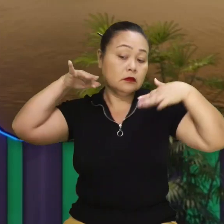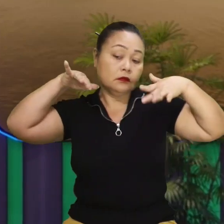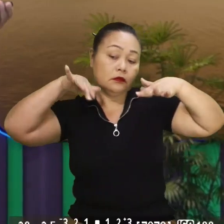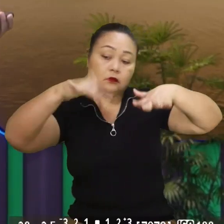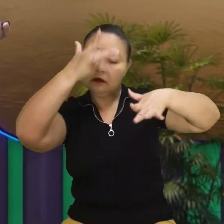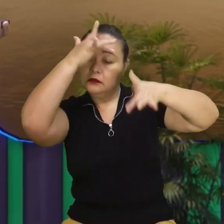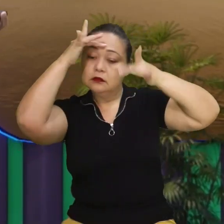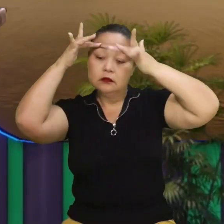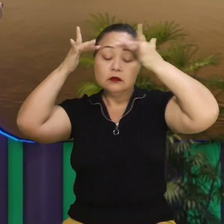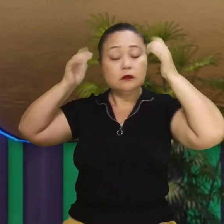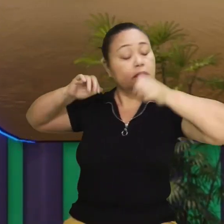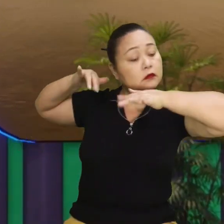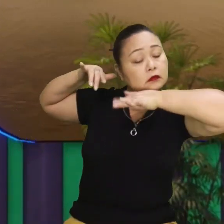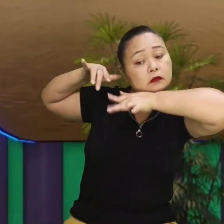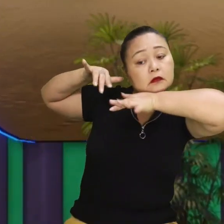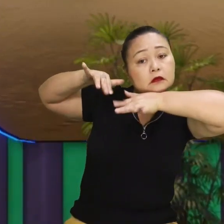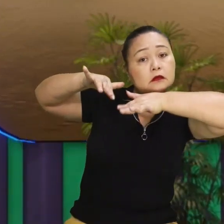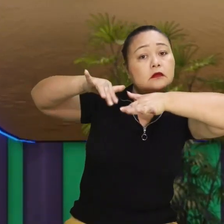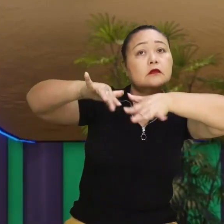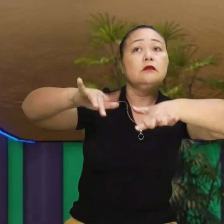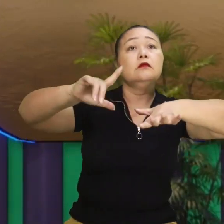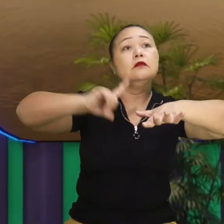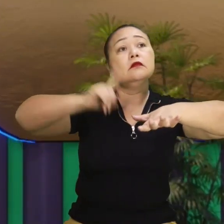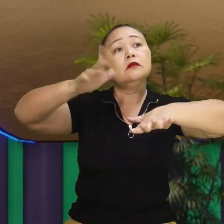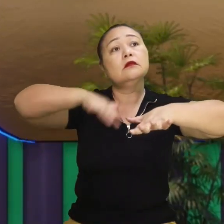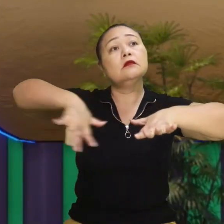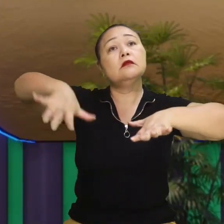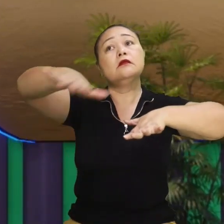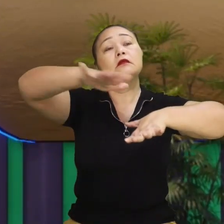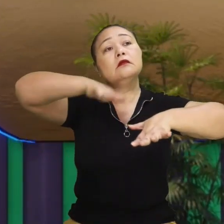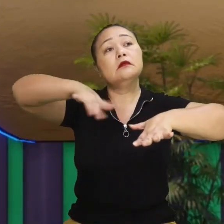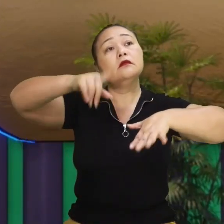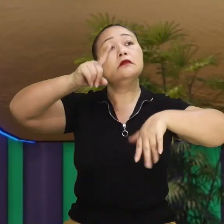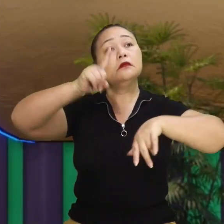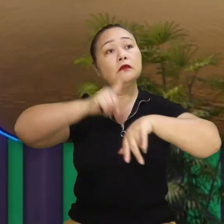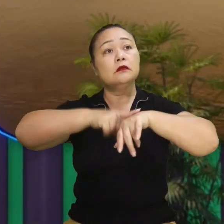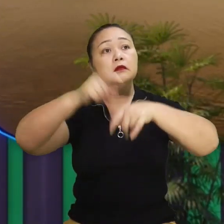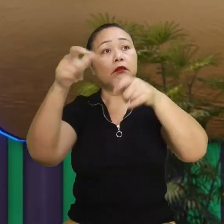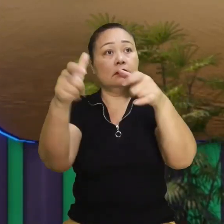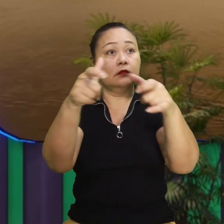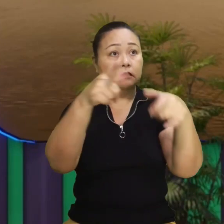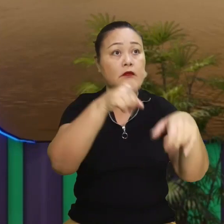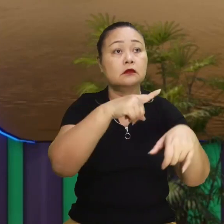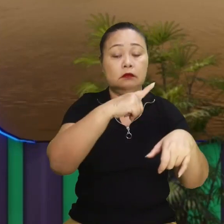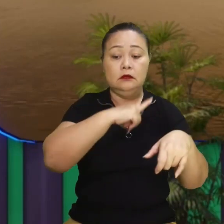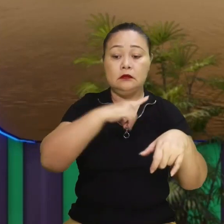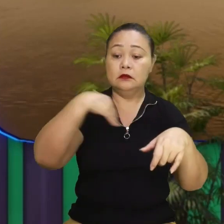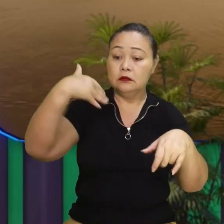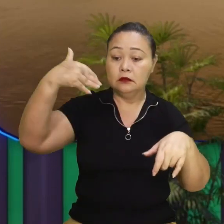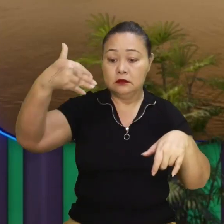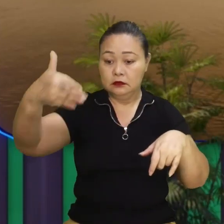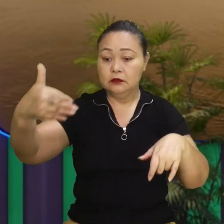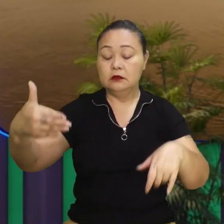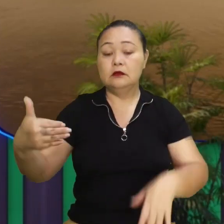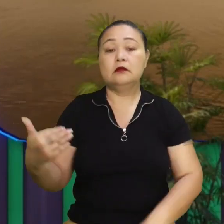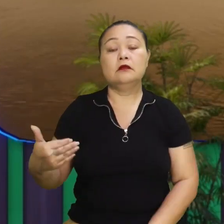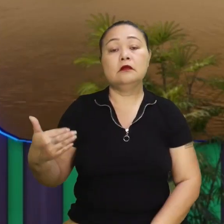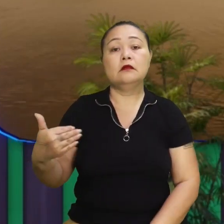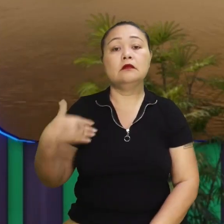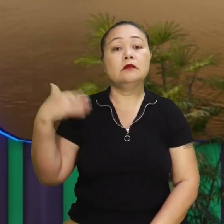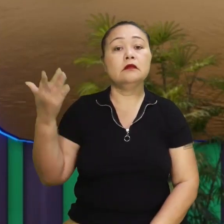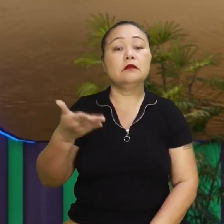esse fluxo migratório no espaço e no tempo Ok só que